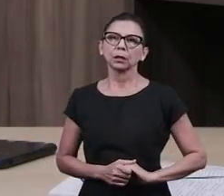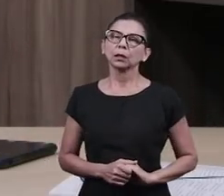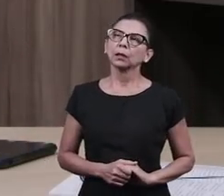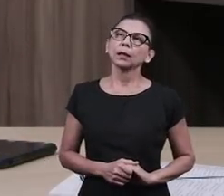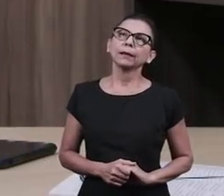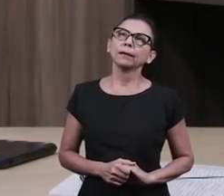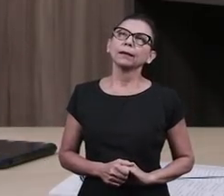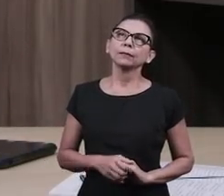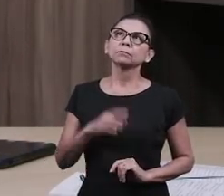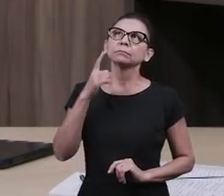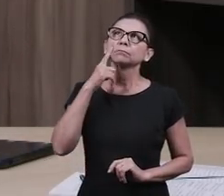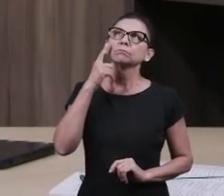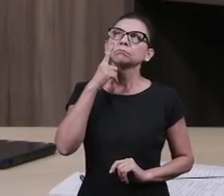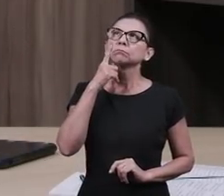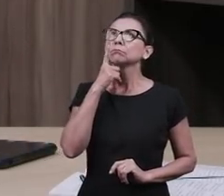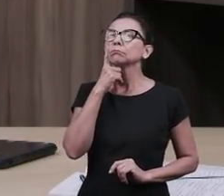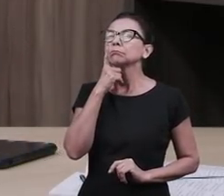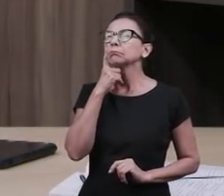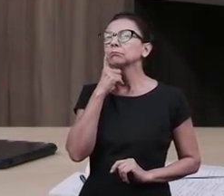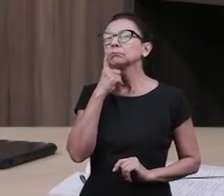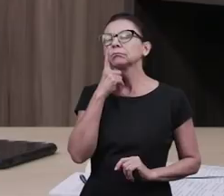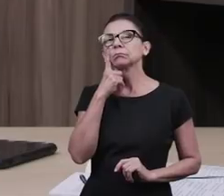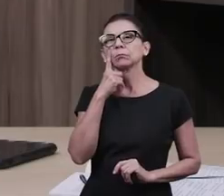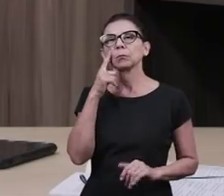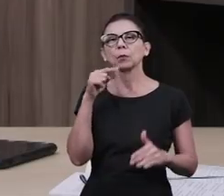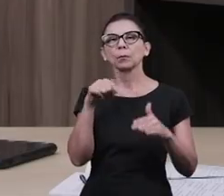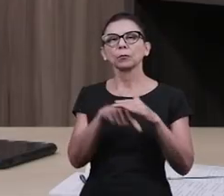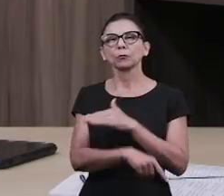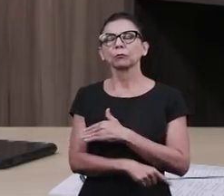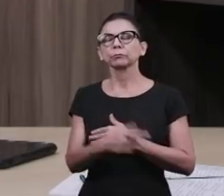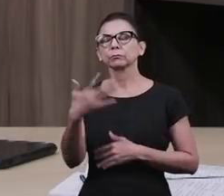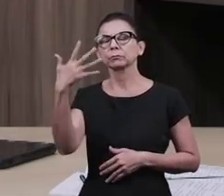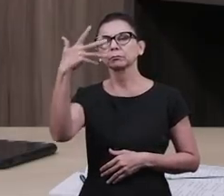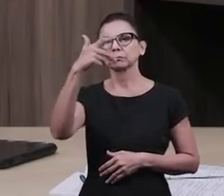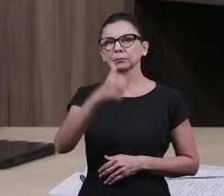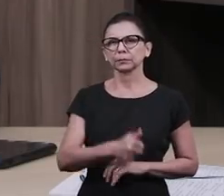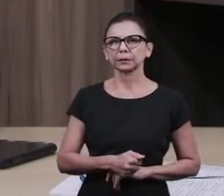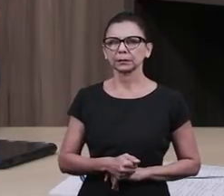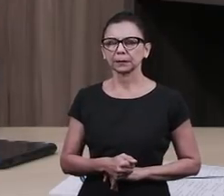uma grandiosidade. Eu sempre digo o seguinte, Jesus usava